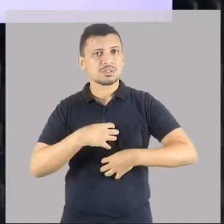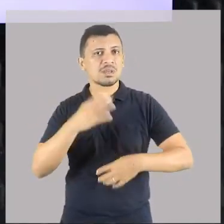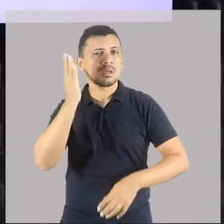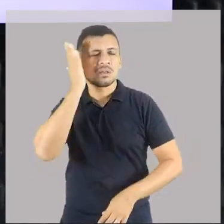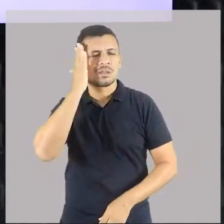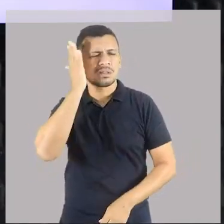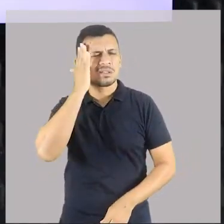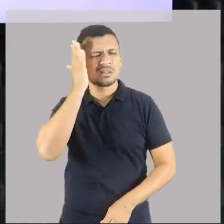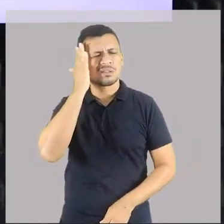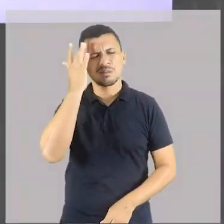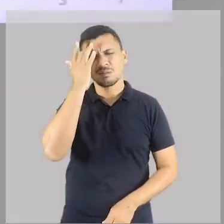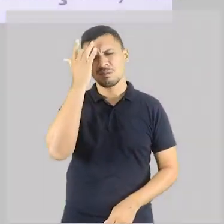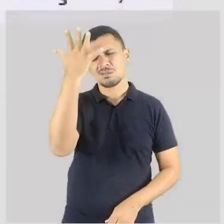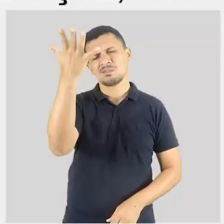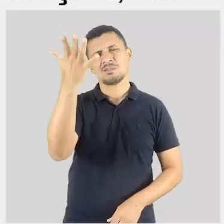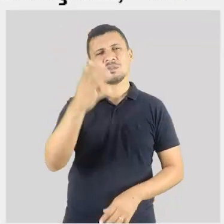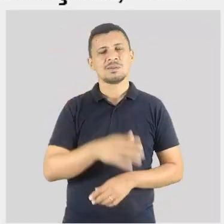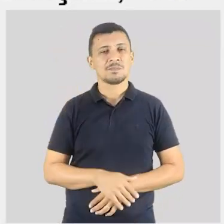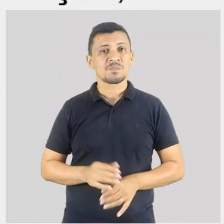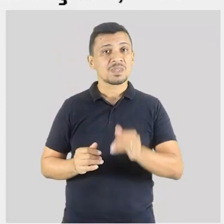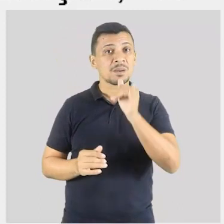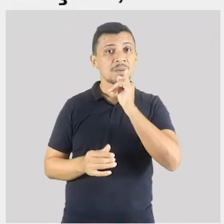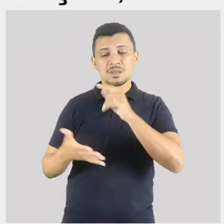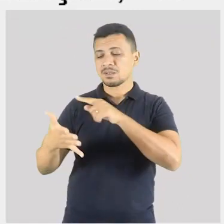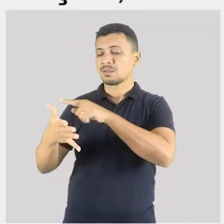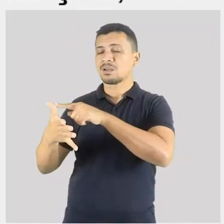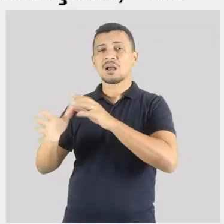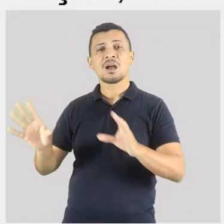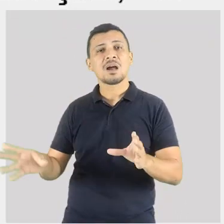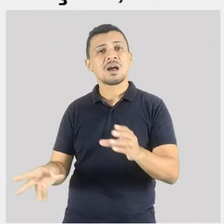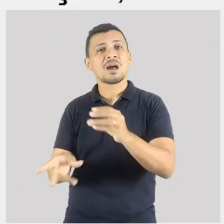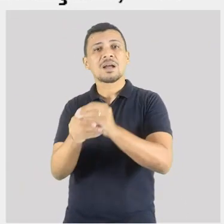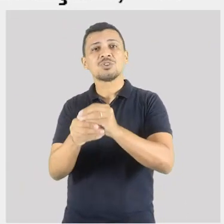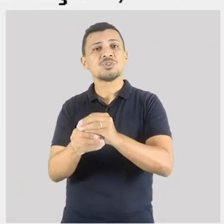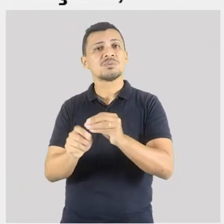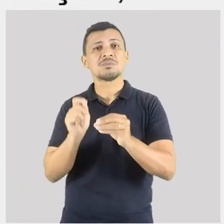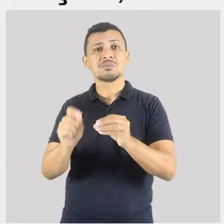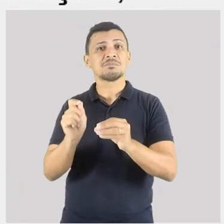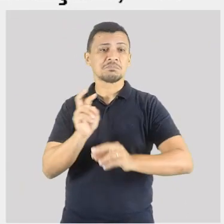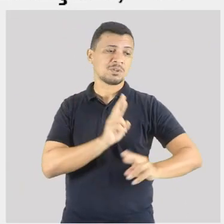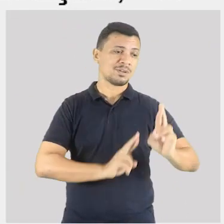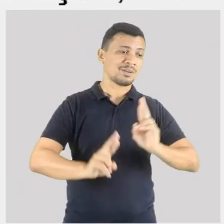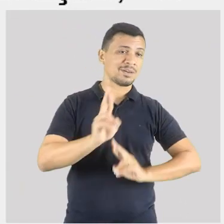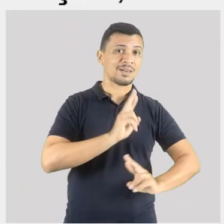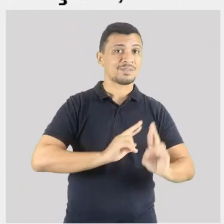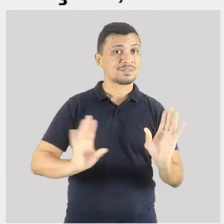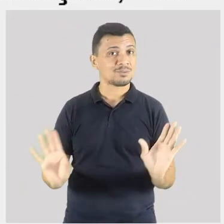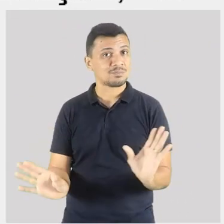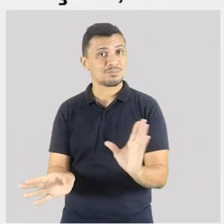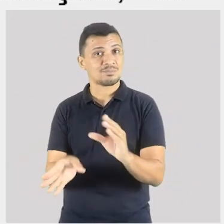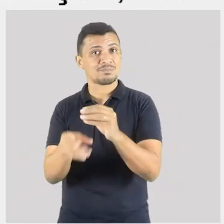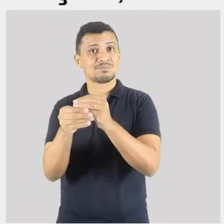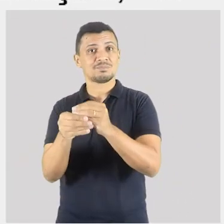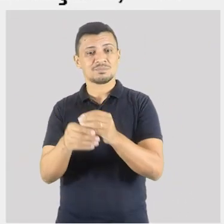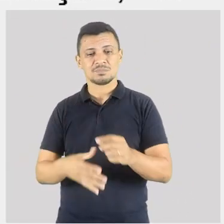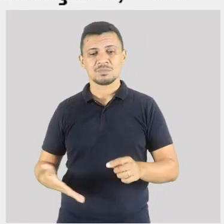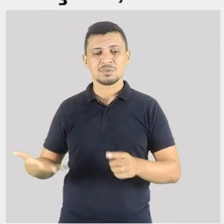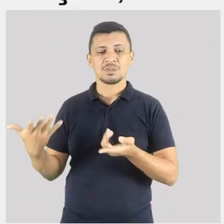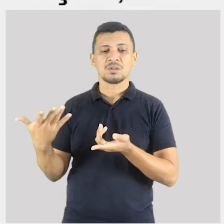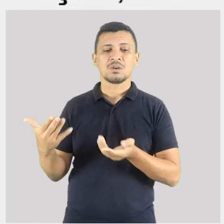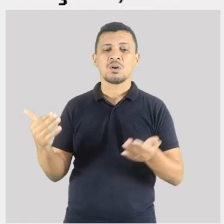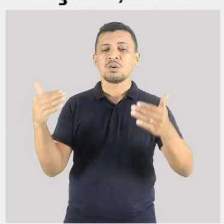muita tranquilidade. Por exemplo, as aditivas, a relação dada é de acréscimo, é adição, certo?